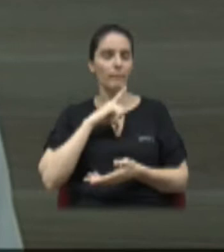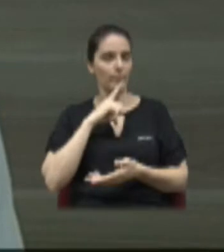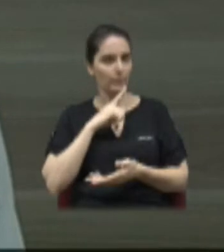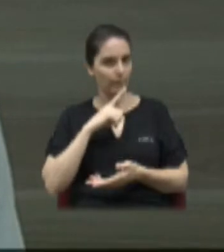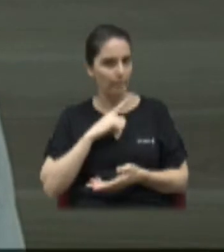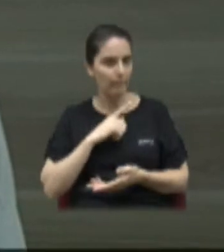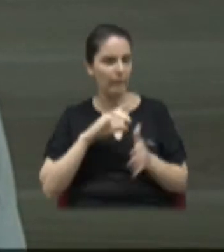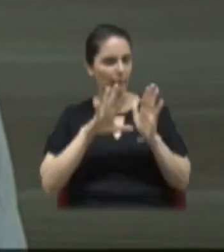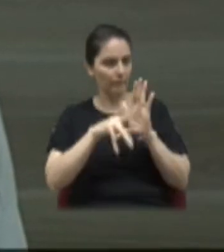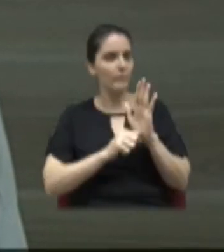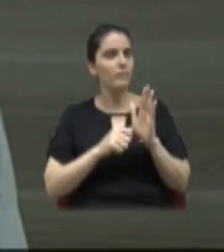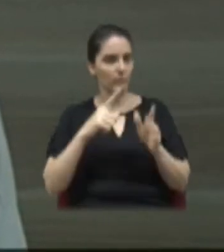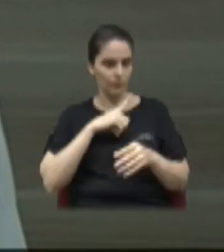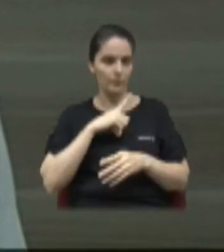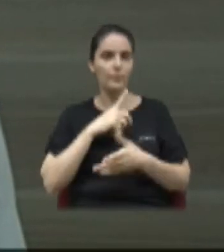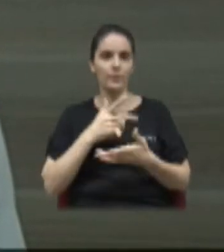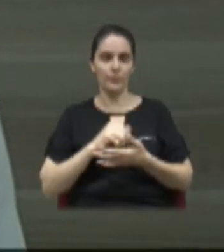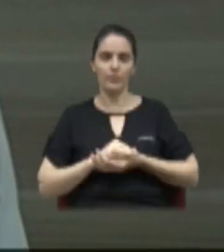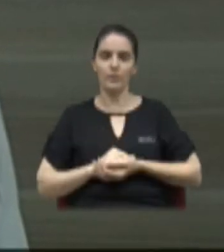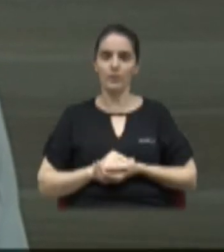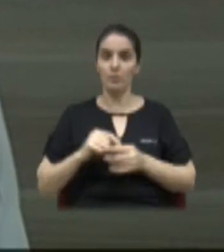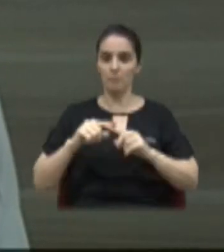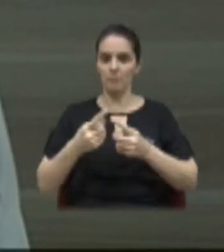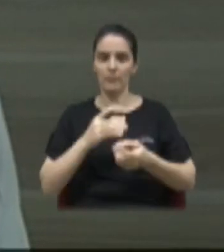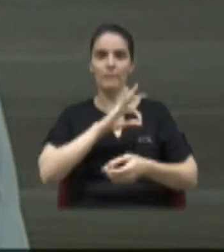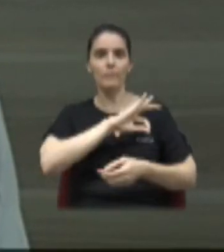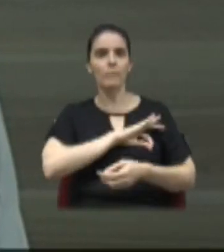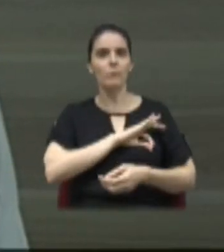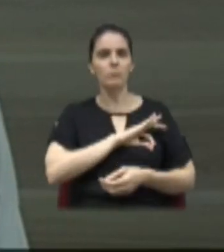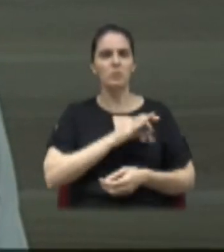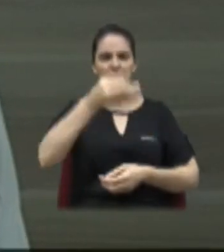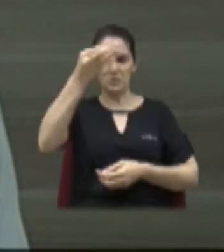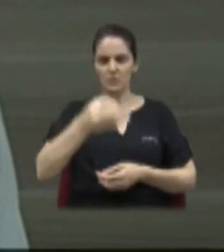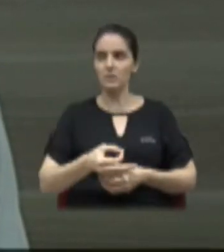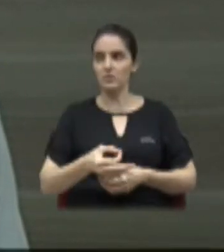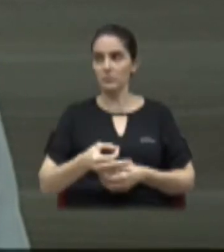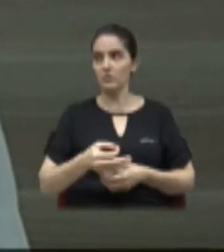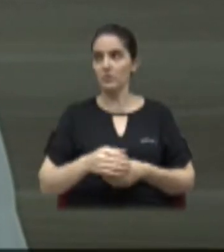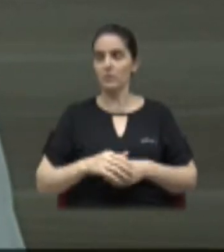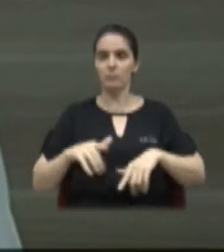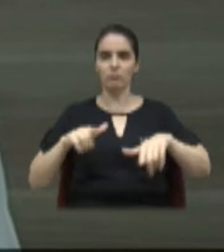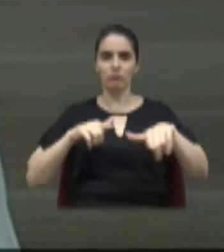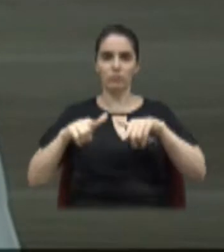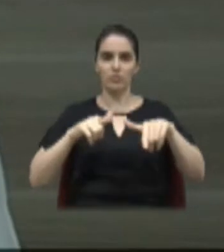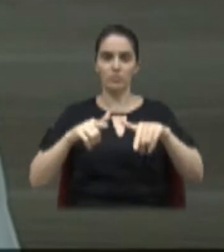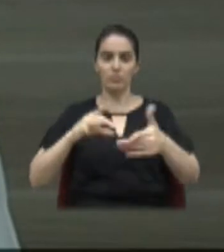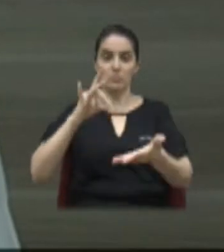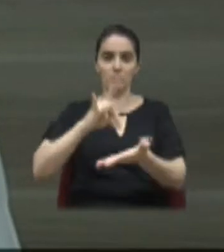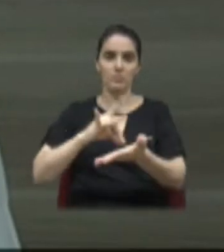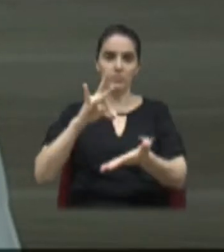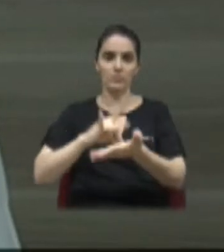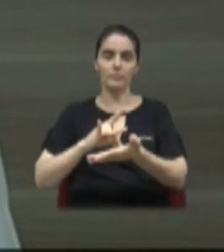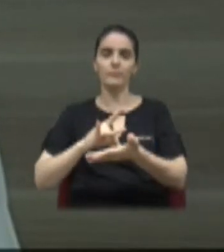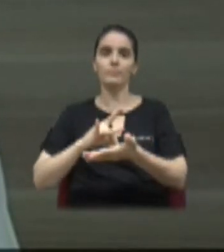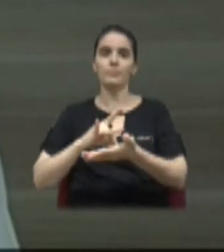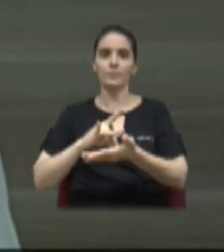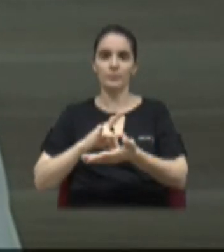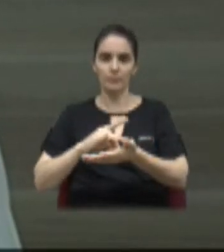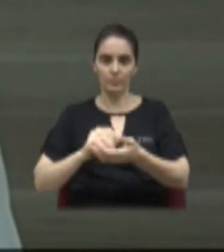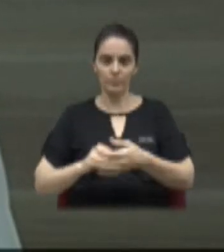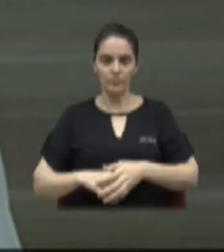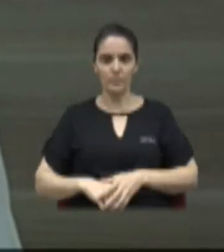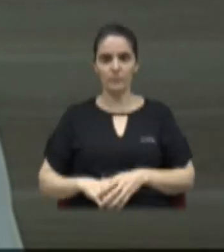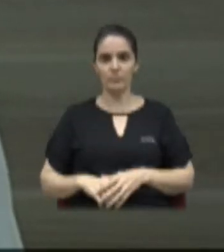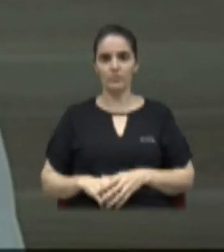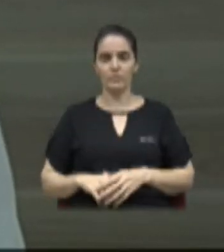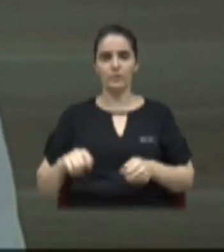a Polícia Militar, de forma honrosa, vem fazendo um trabalho magnífico, dentro das suas possibilidades, fazendo o possível